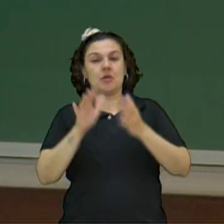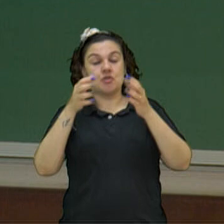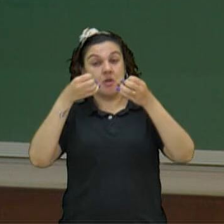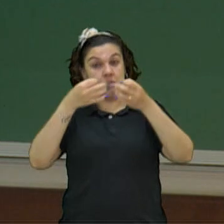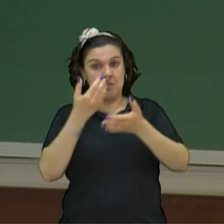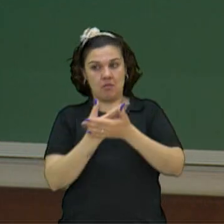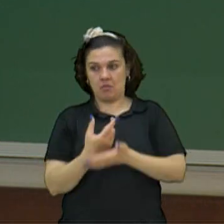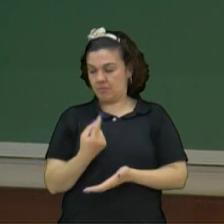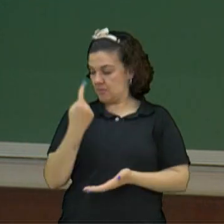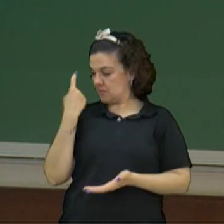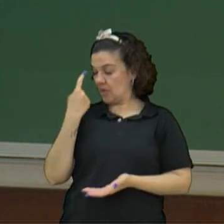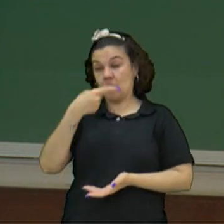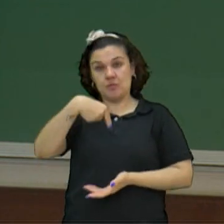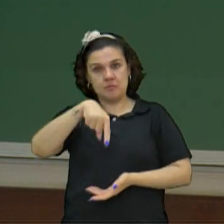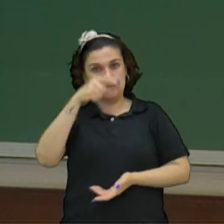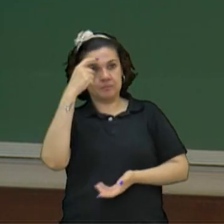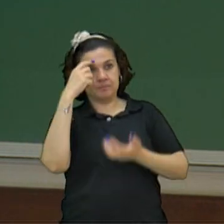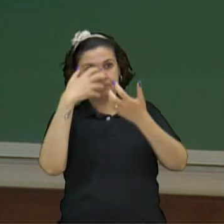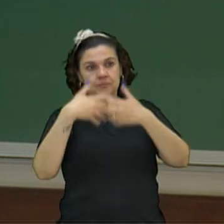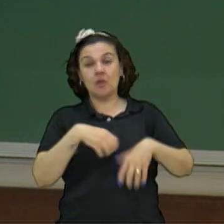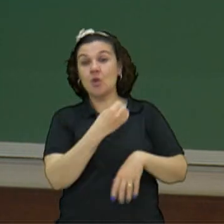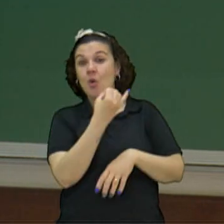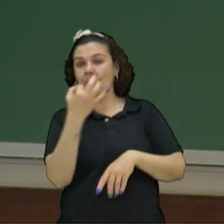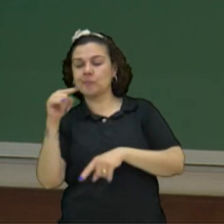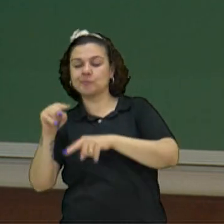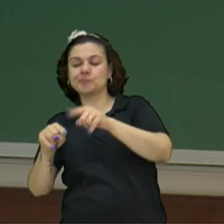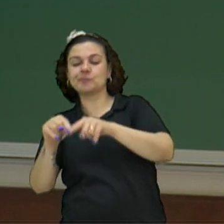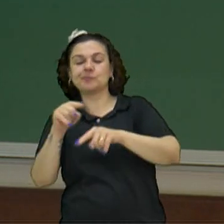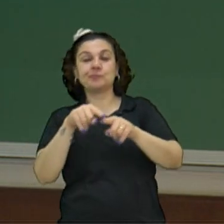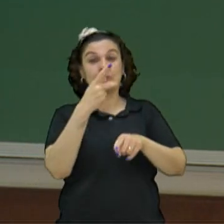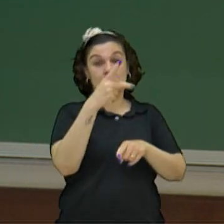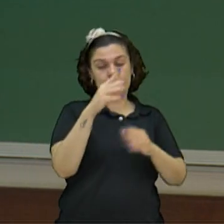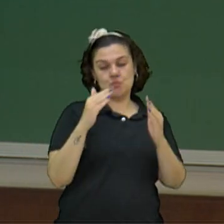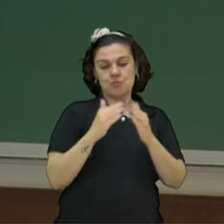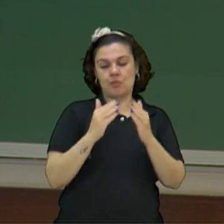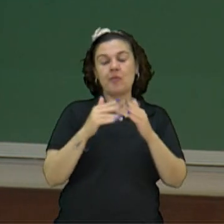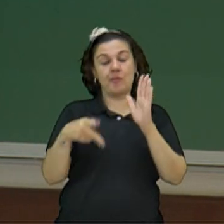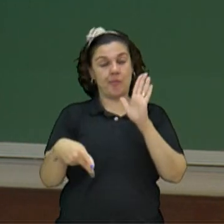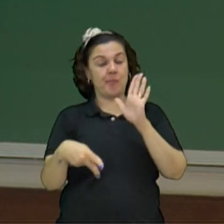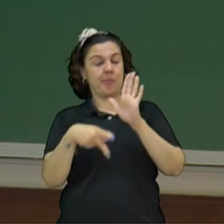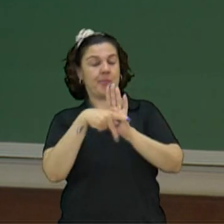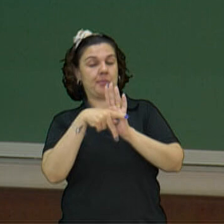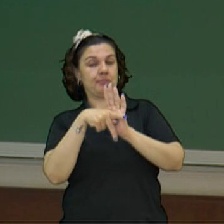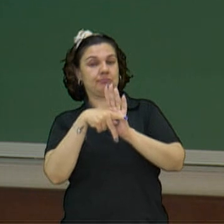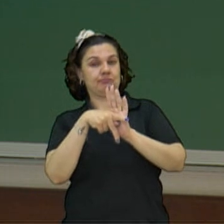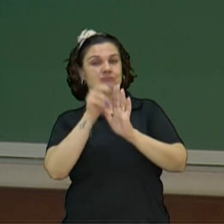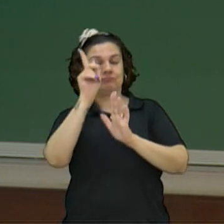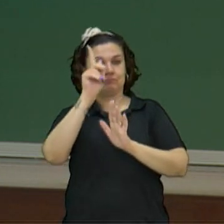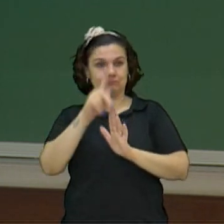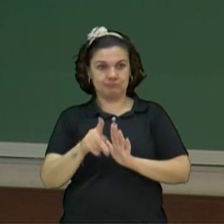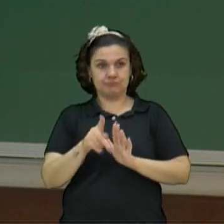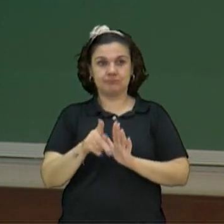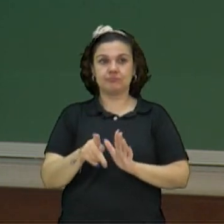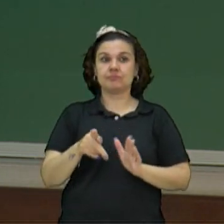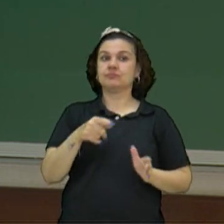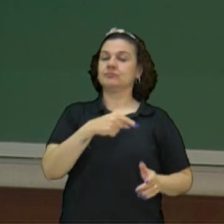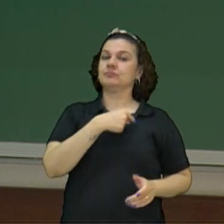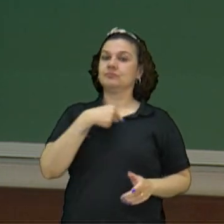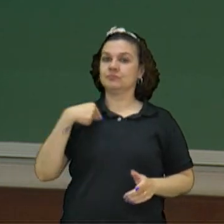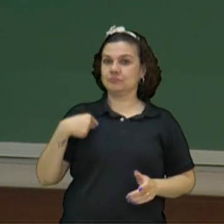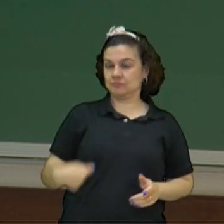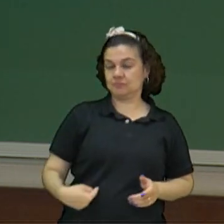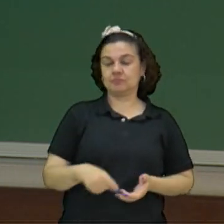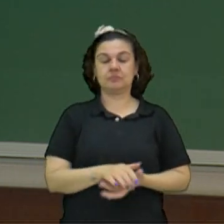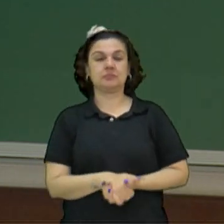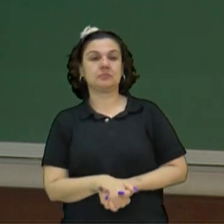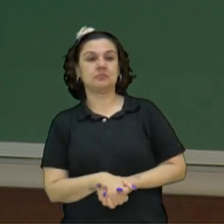aula anterior. Só você pensar quantos produtos você tem na sua casa que são chineses. Por isso que faz